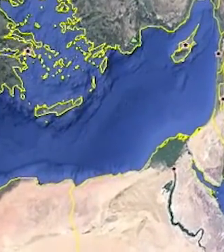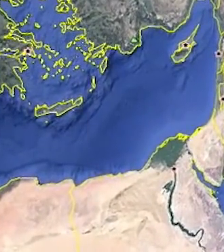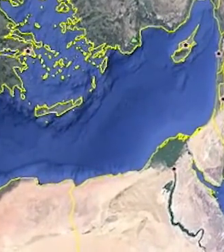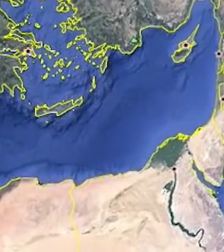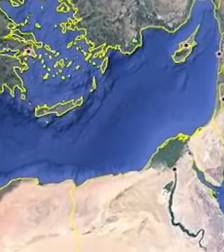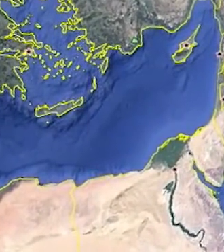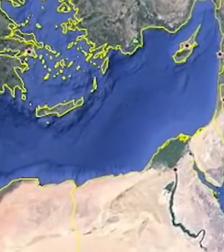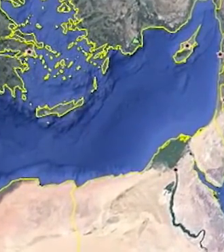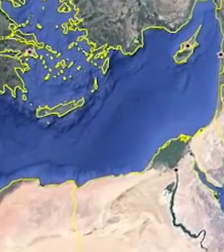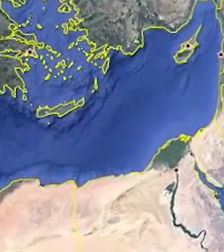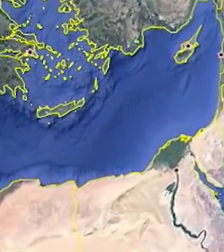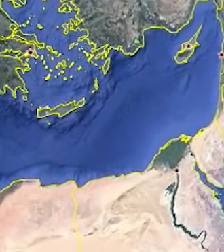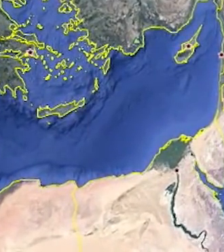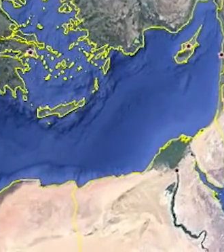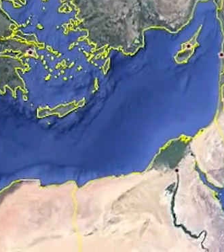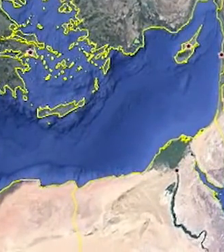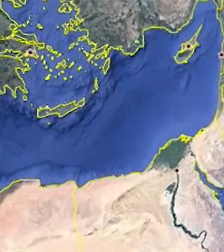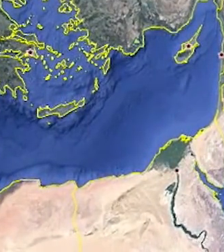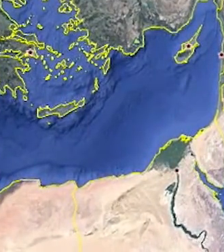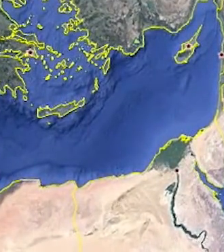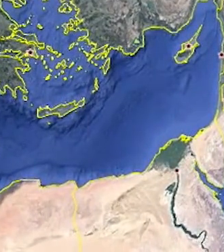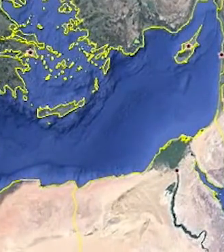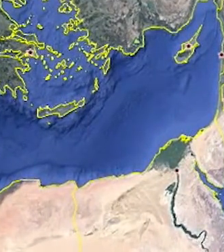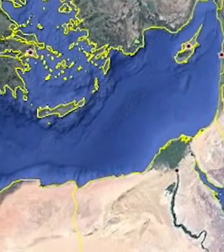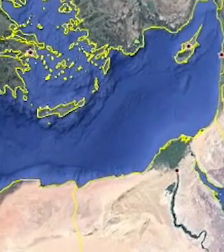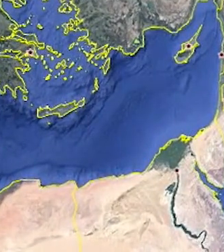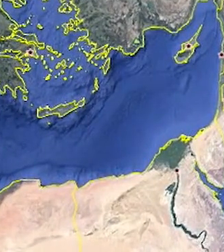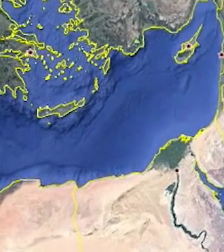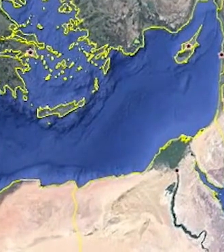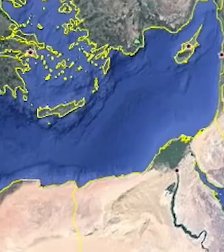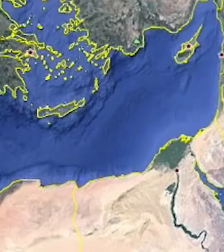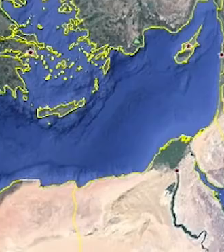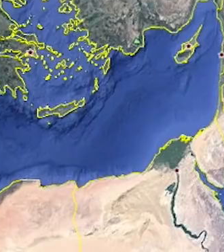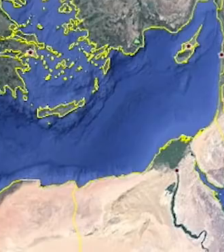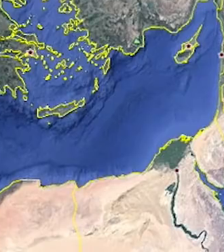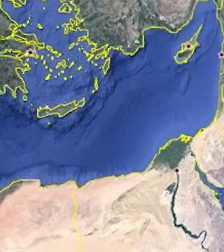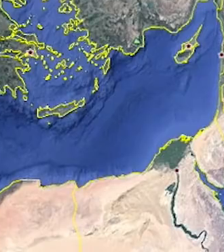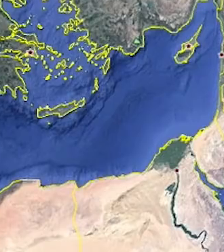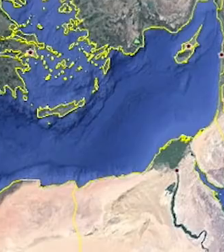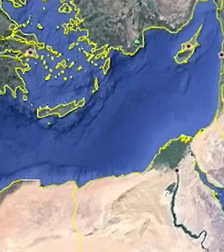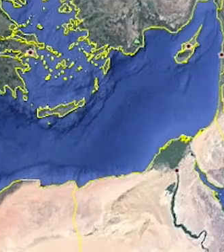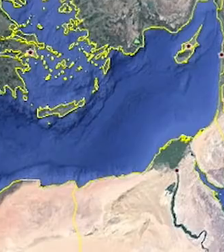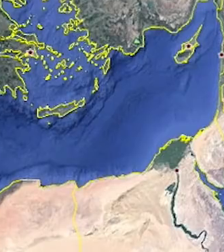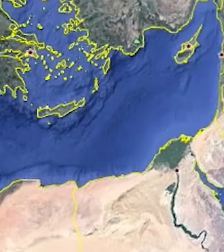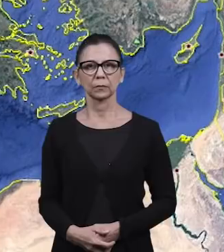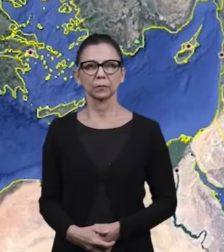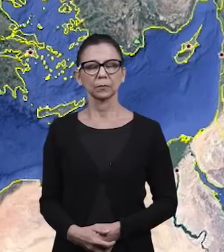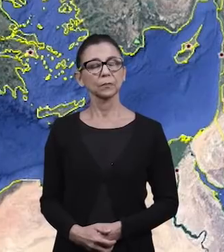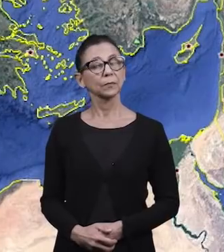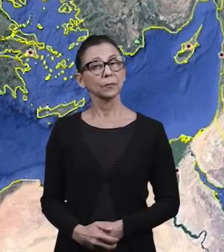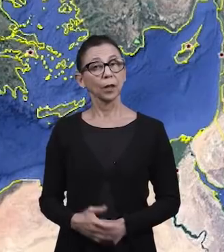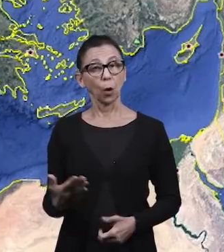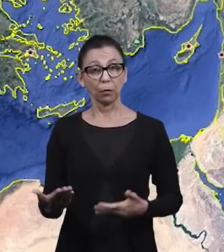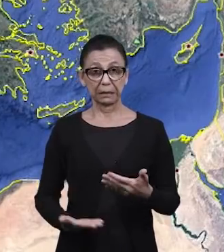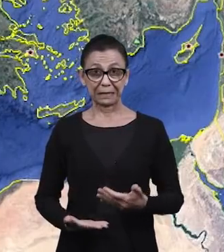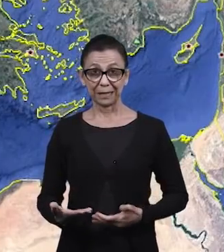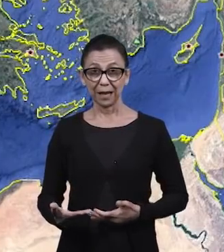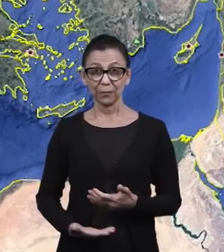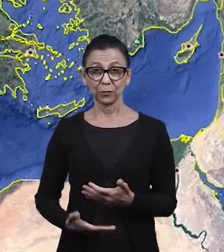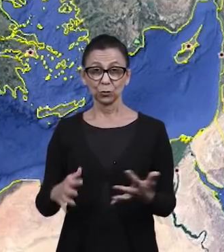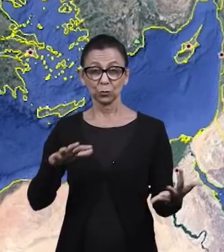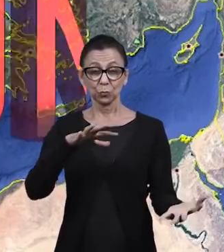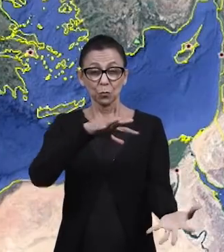3 Américas, Europa, África, Ásia e Oceania, conectadas pela mesma doutrina, pela